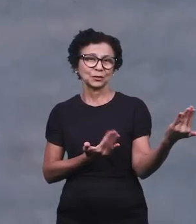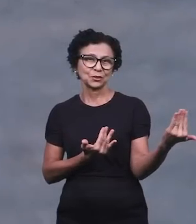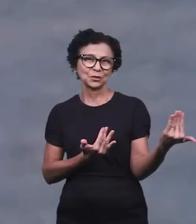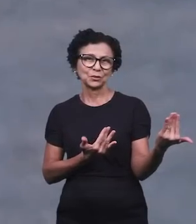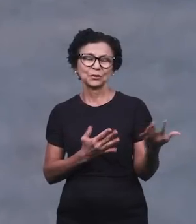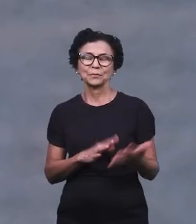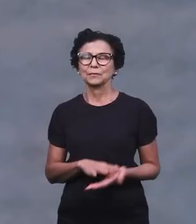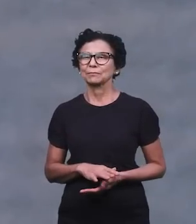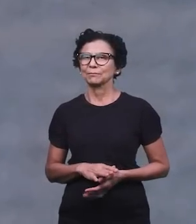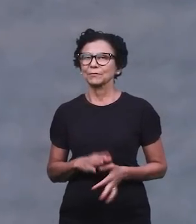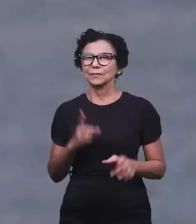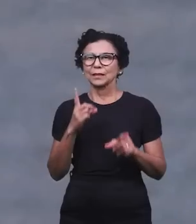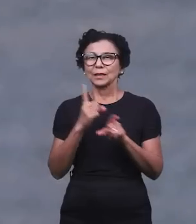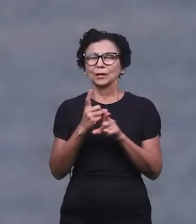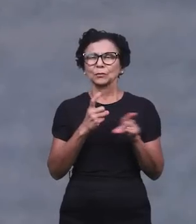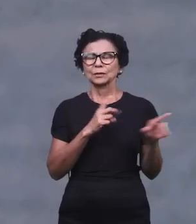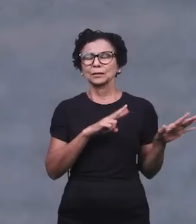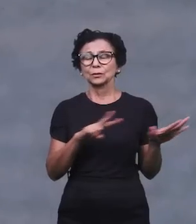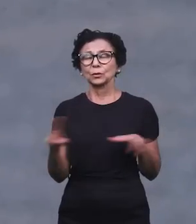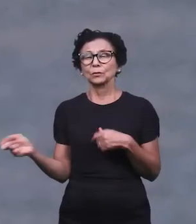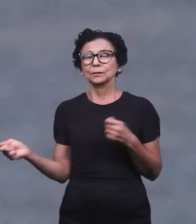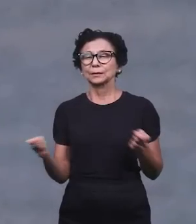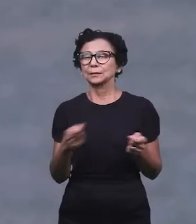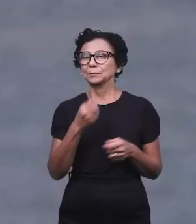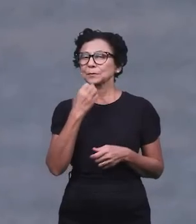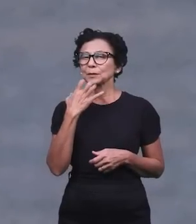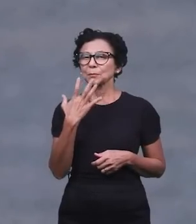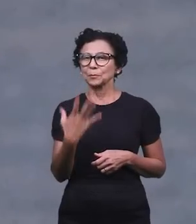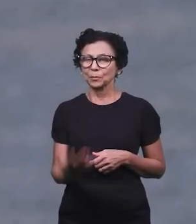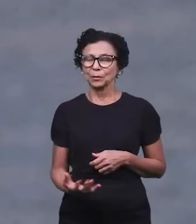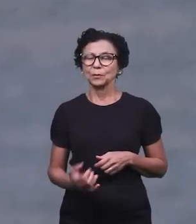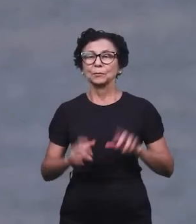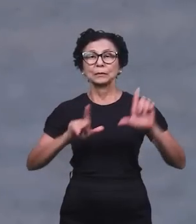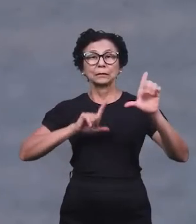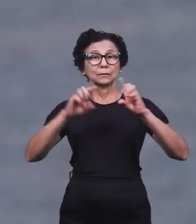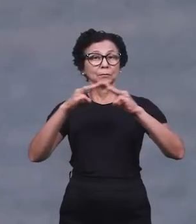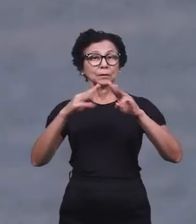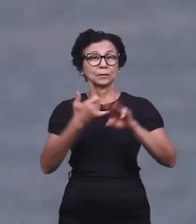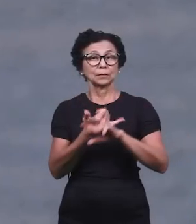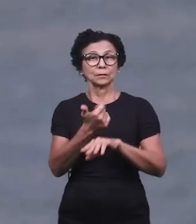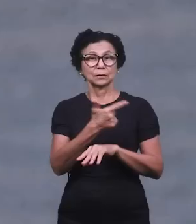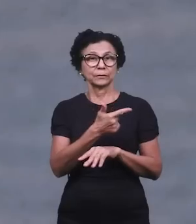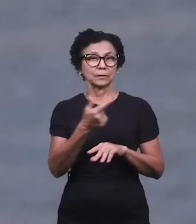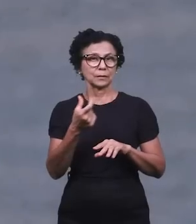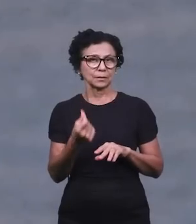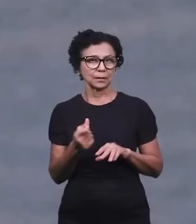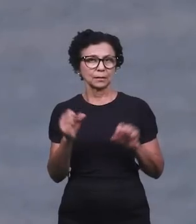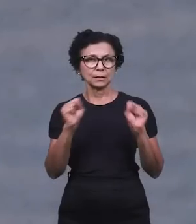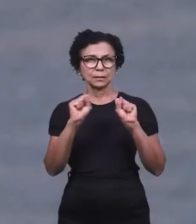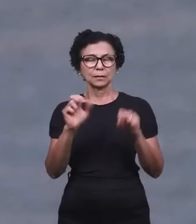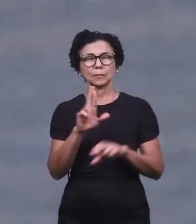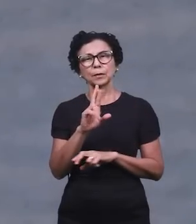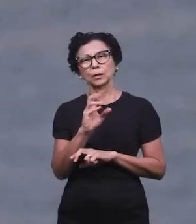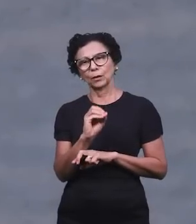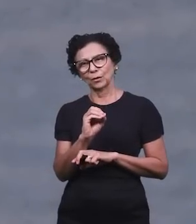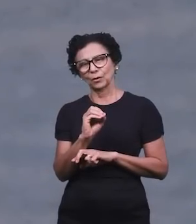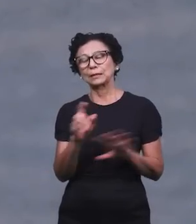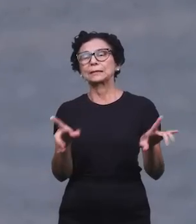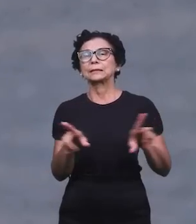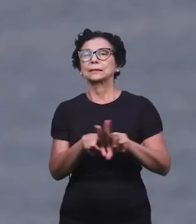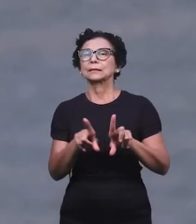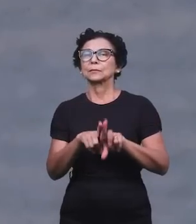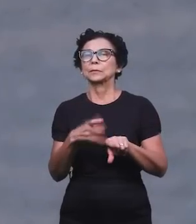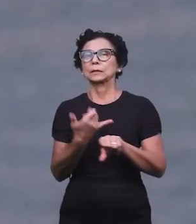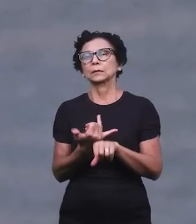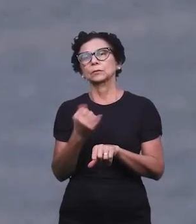Como é bom a gente se encontrar toda semana aqui através da TV Manaim, canal 126, Sistema RO da Embratel,